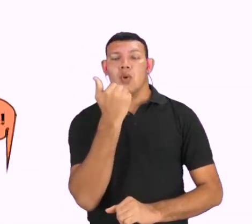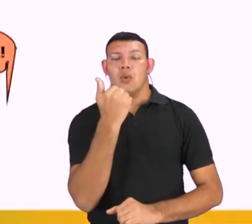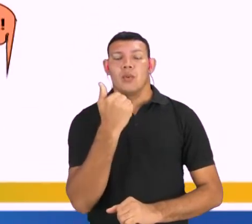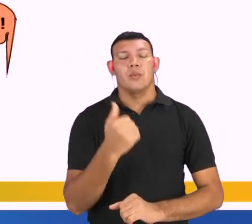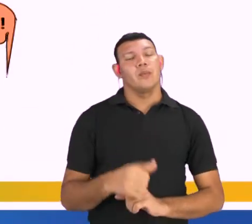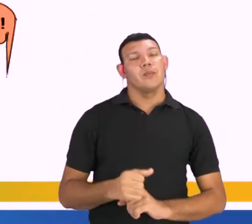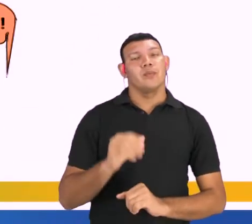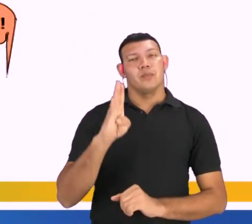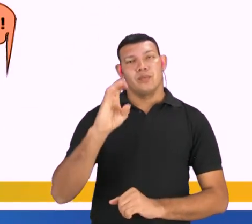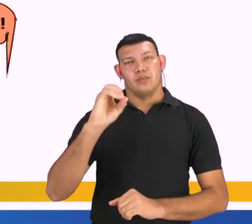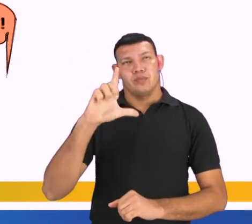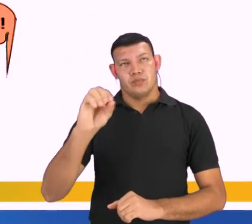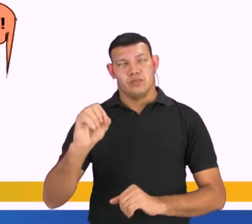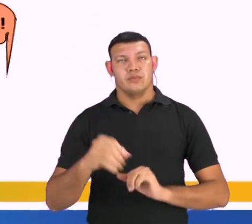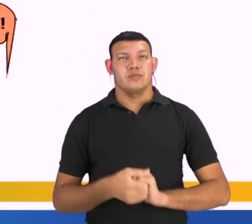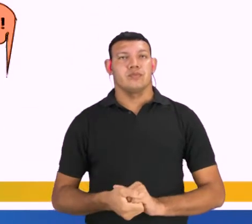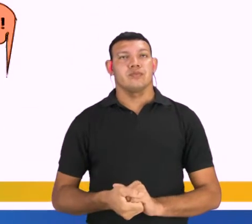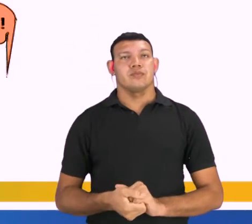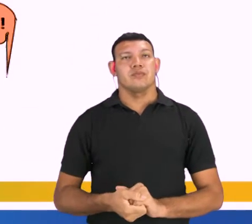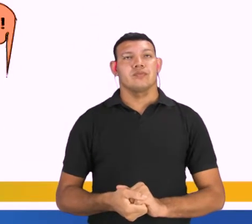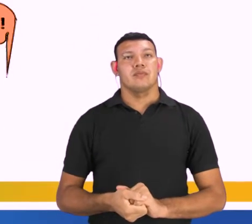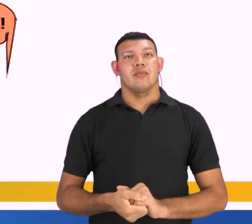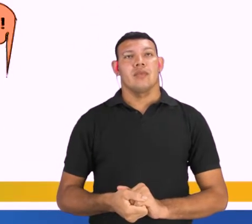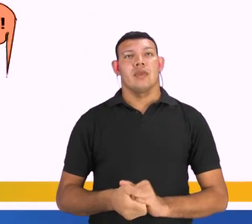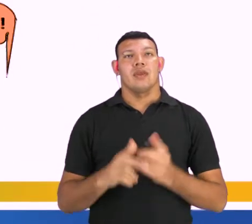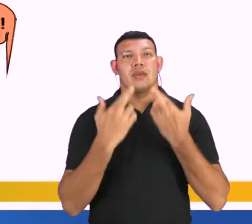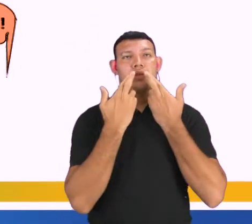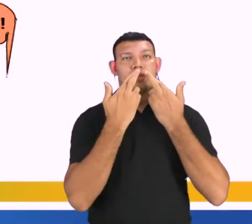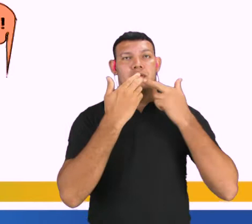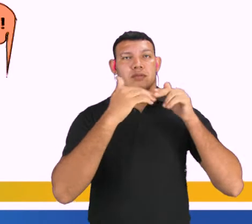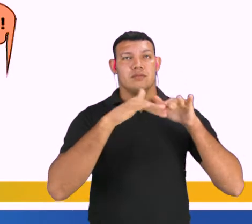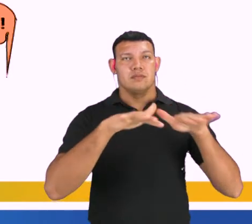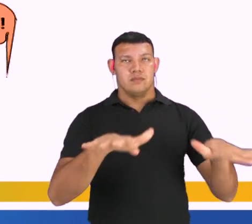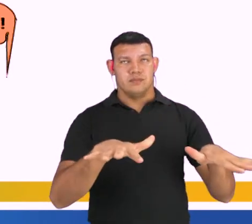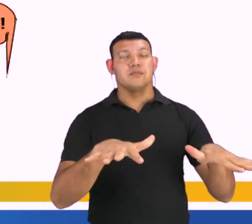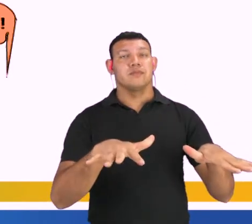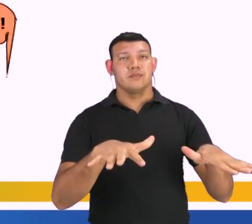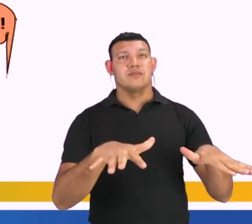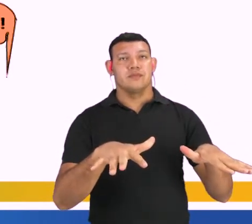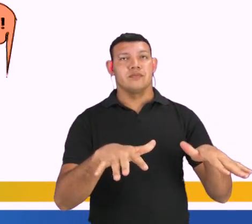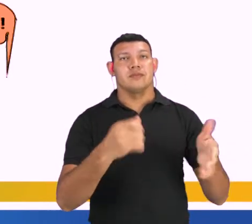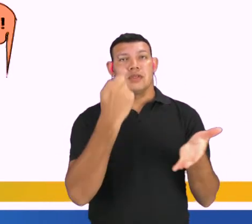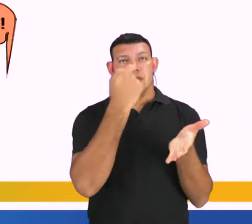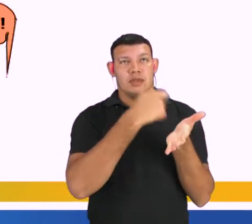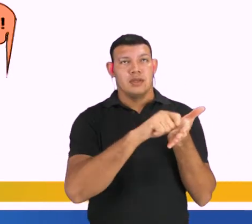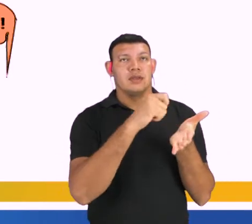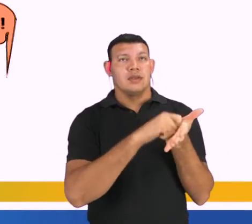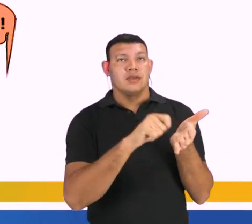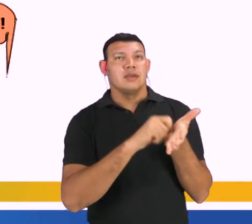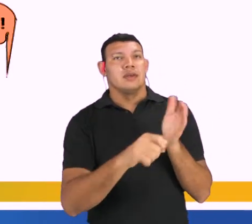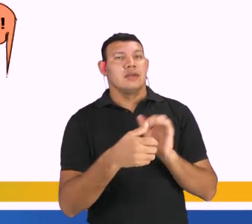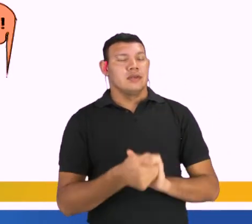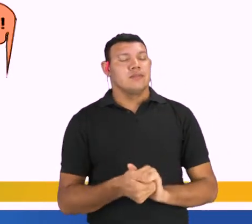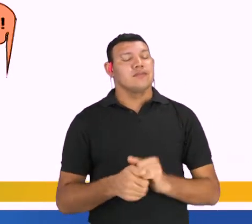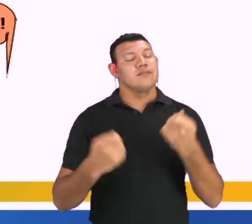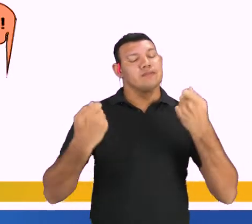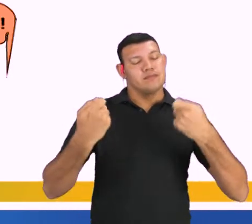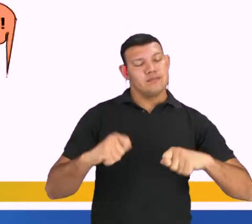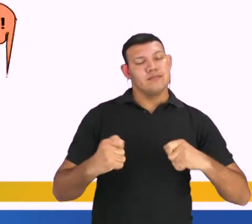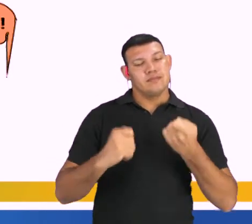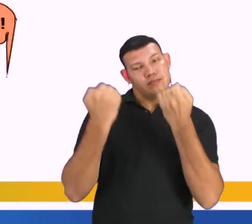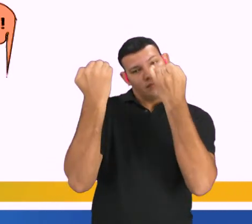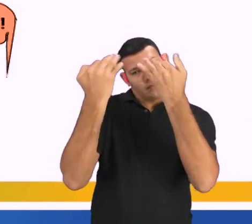Vamos seguindo. Recursos da escrita. Na linguagem escrita, precisamos explicitar, ou seja,